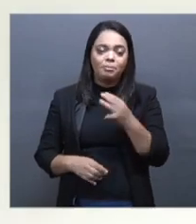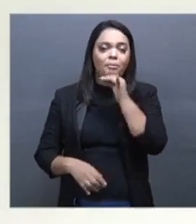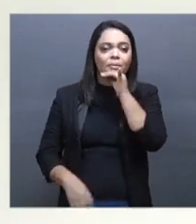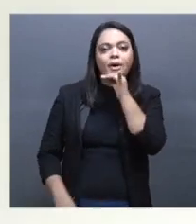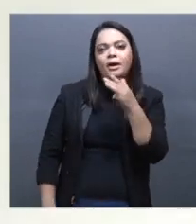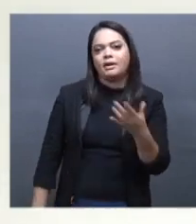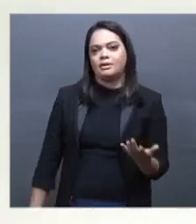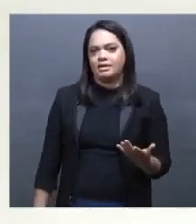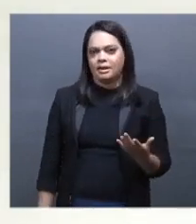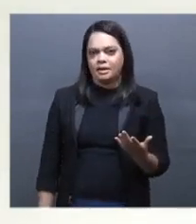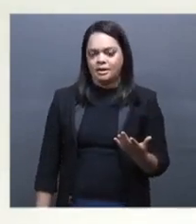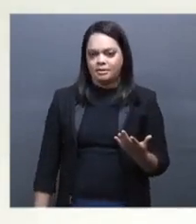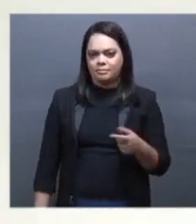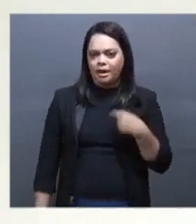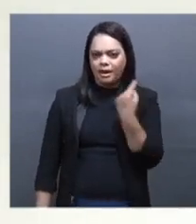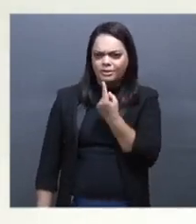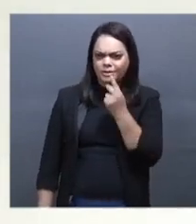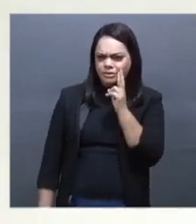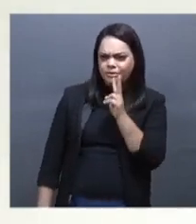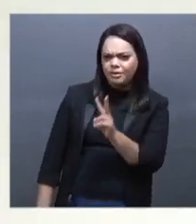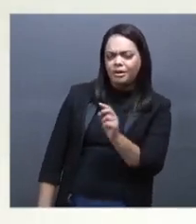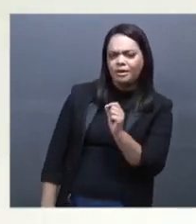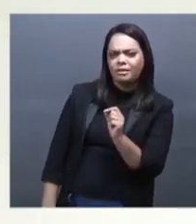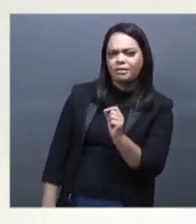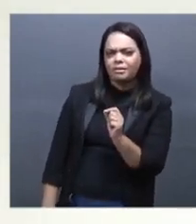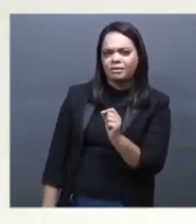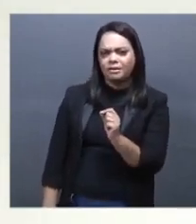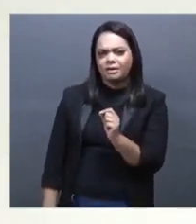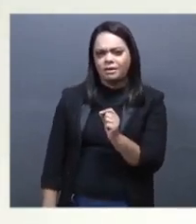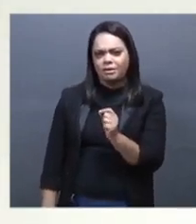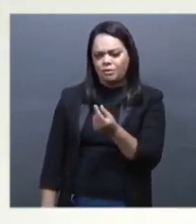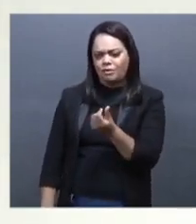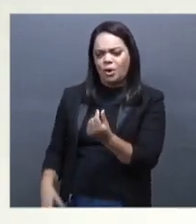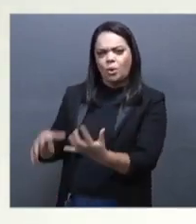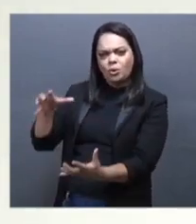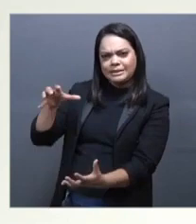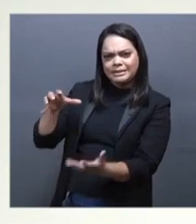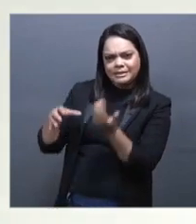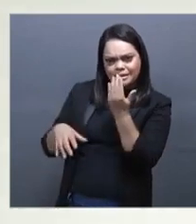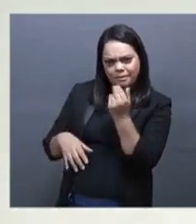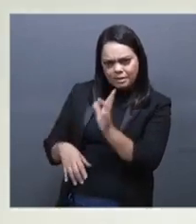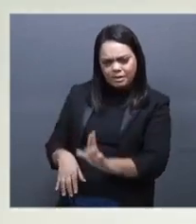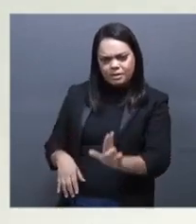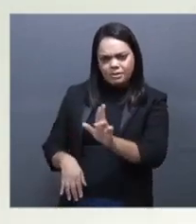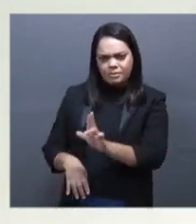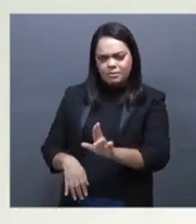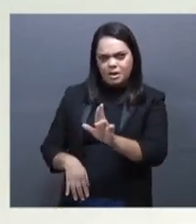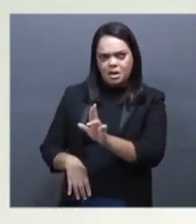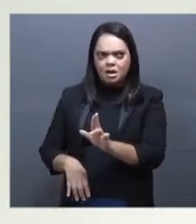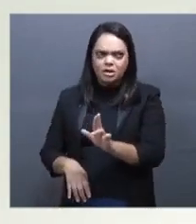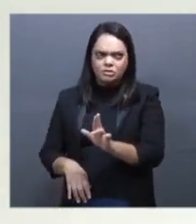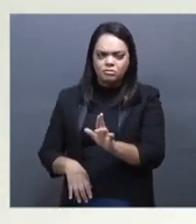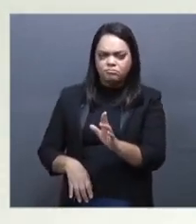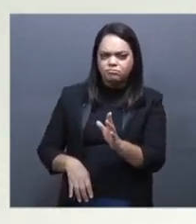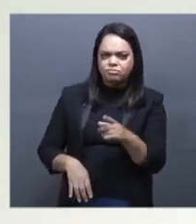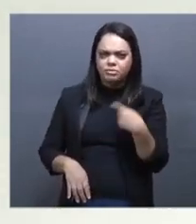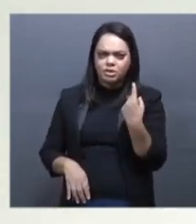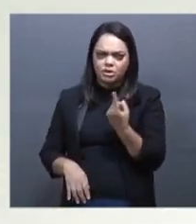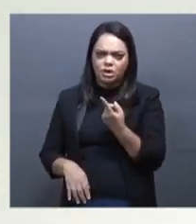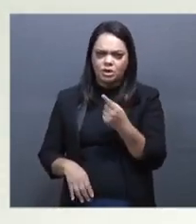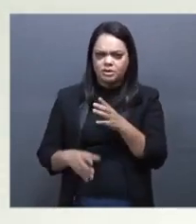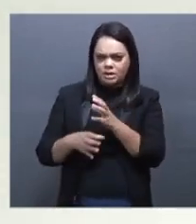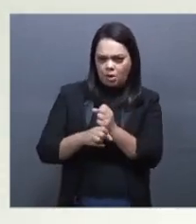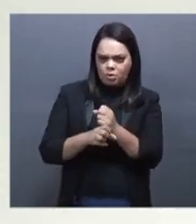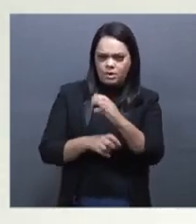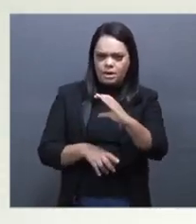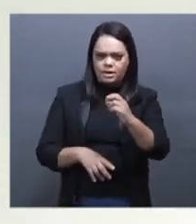Por exemplo, quando a gente olha o valor da cesta básica em Uberlândia, que é calculado pelo CEPES, do Instituto de